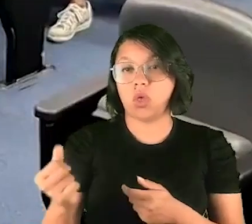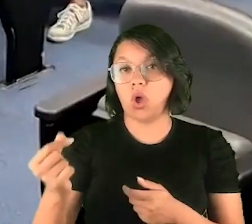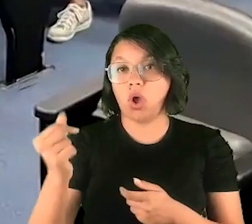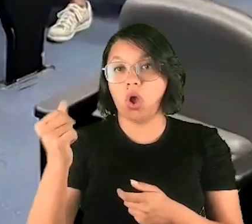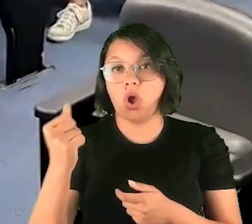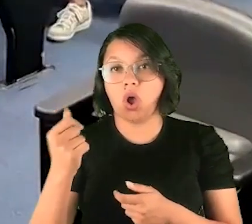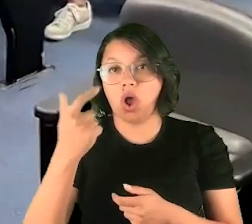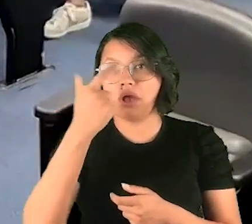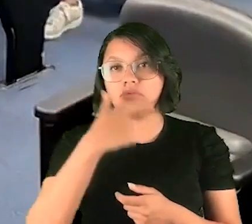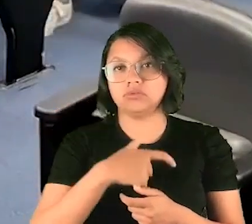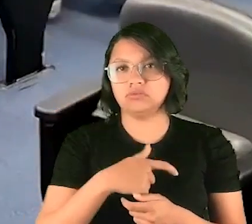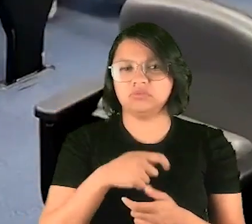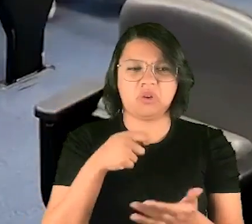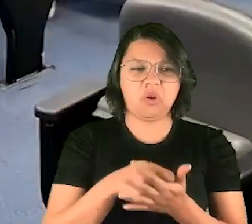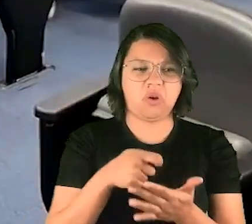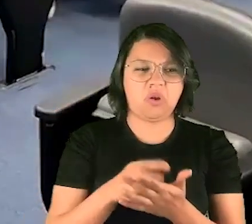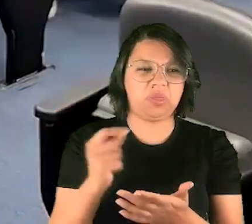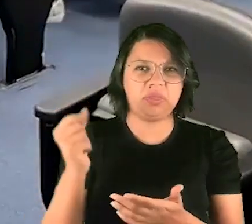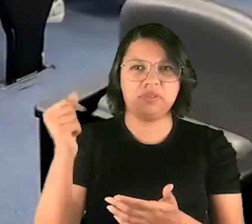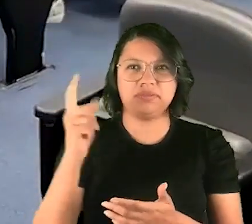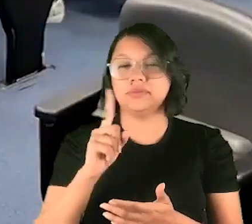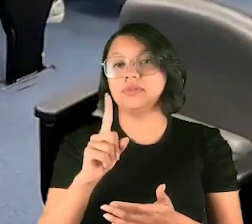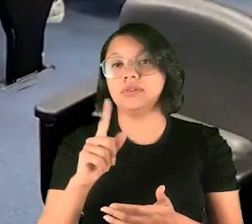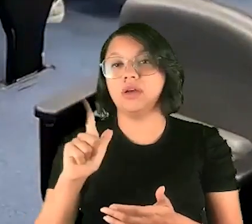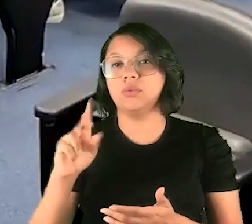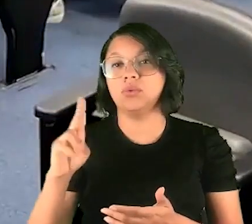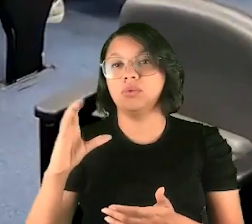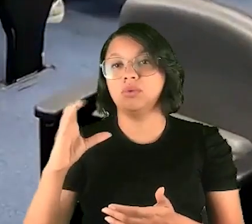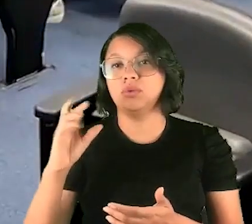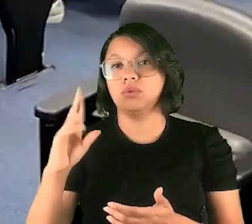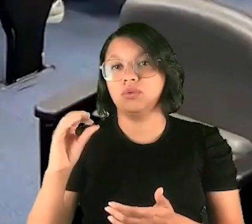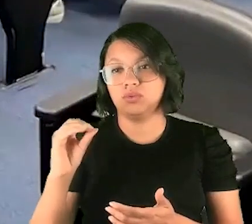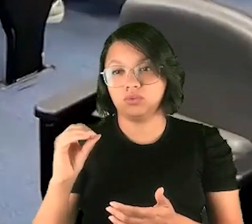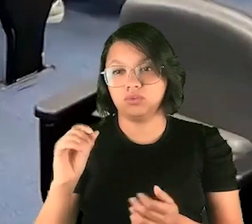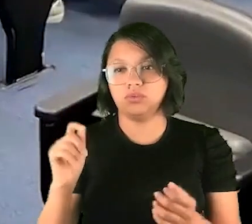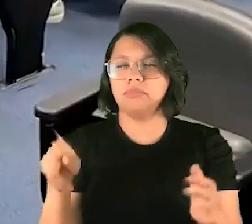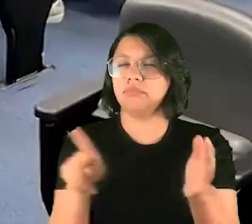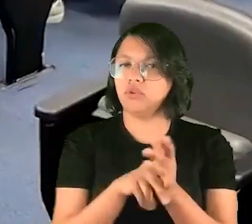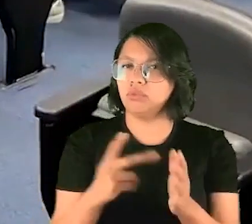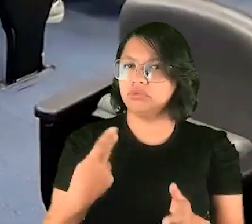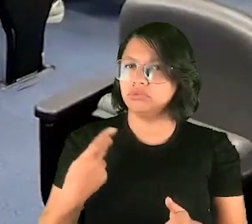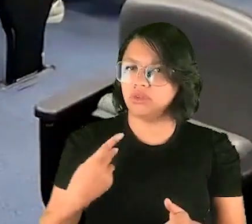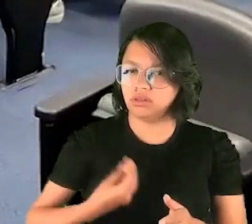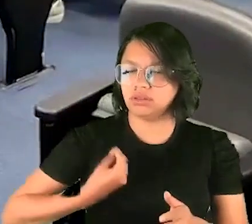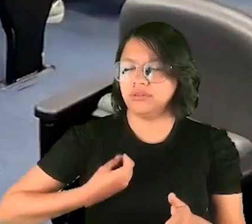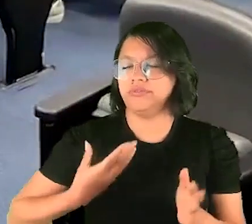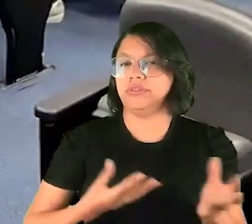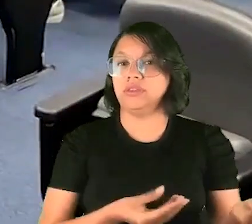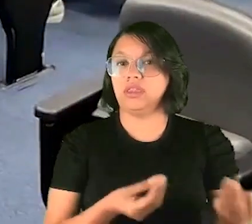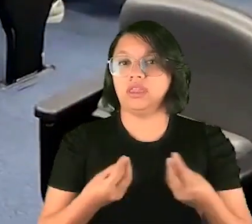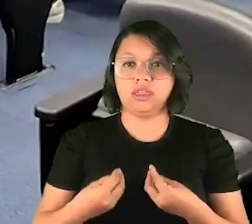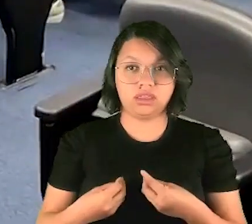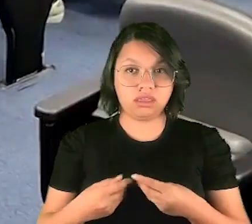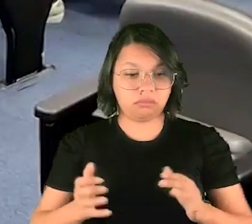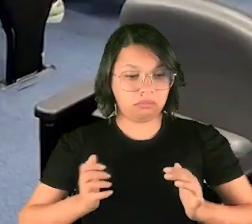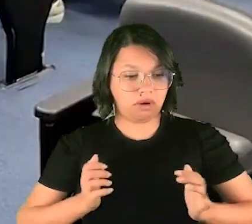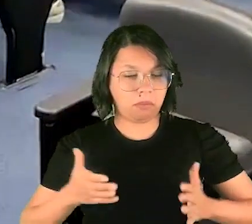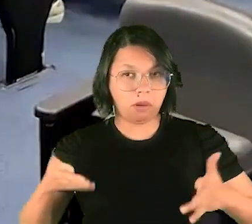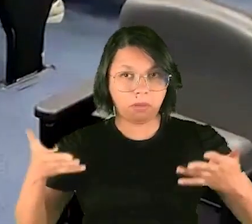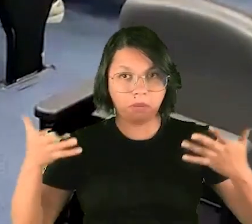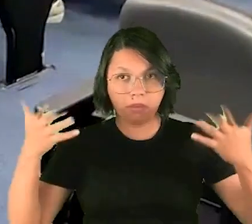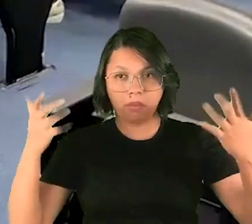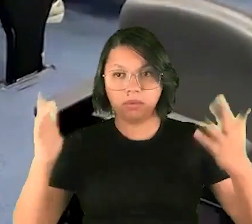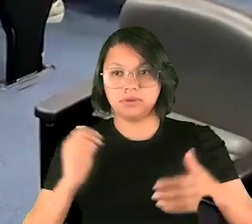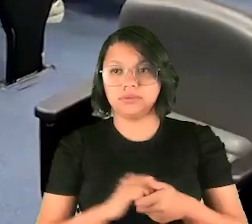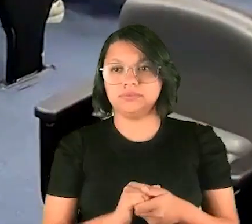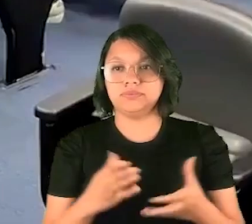democracia, etc., capitalismo, lucro. Não sou daqueles que condenam lucro, acho que faz parte do esquema do nosso estilo de vida